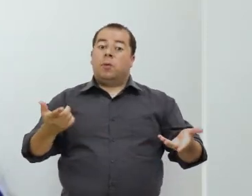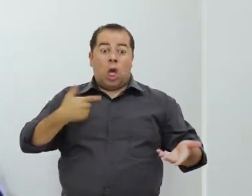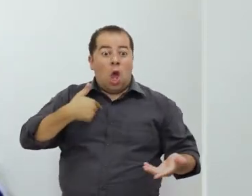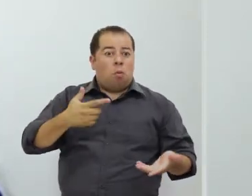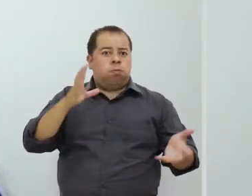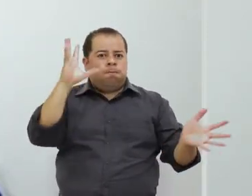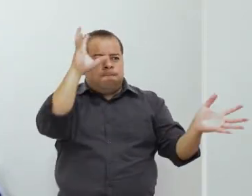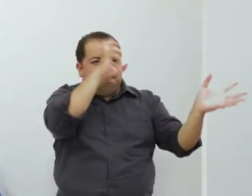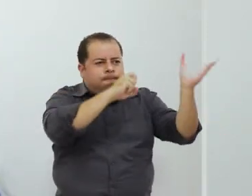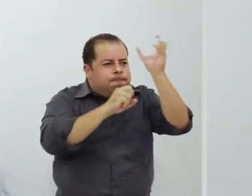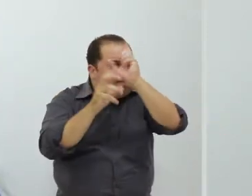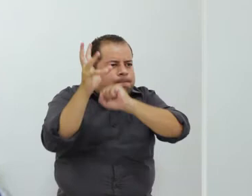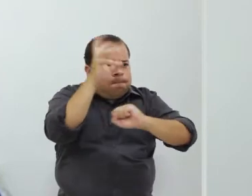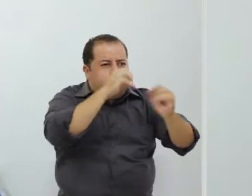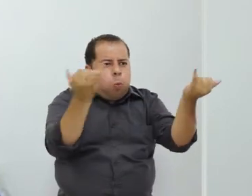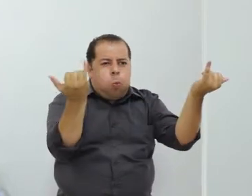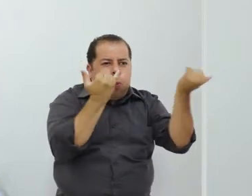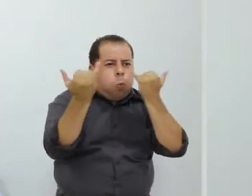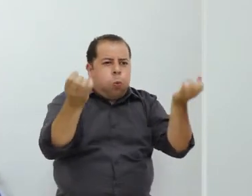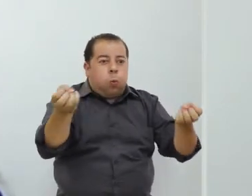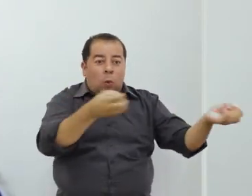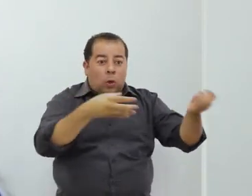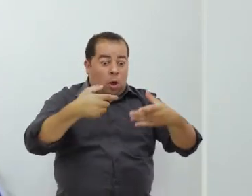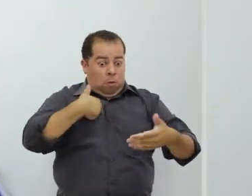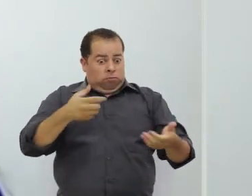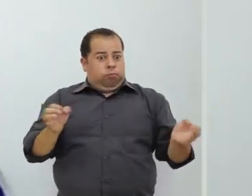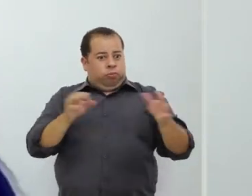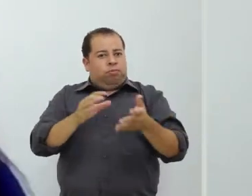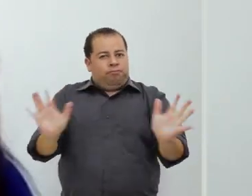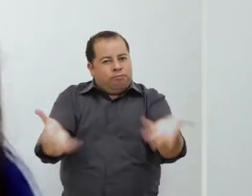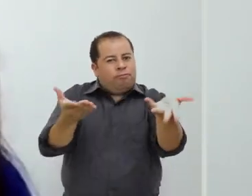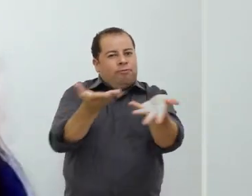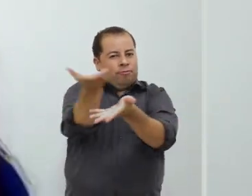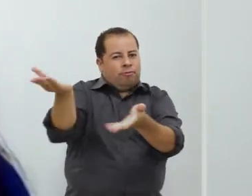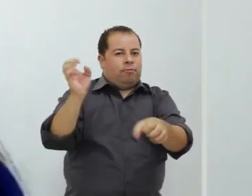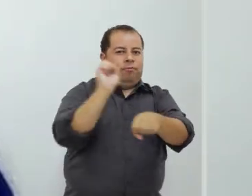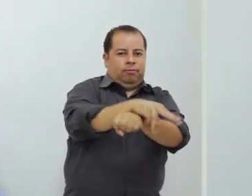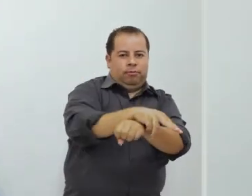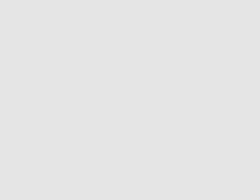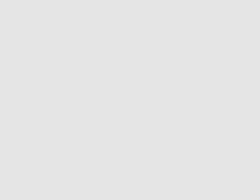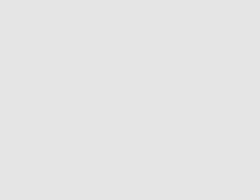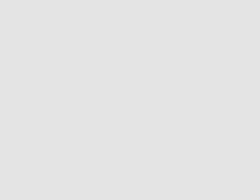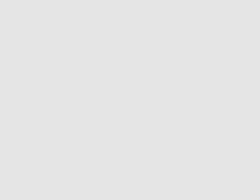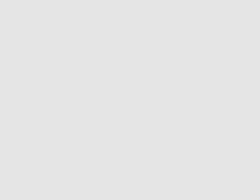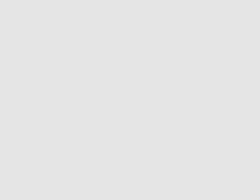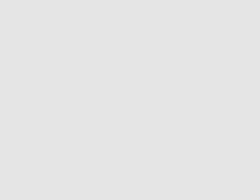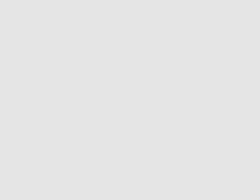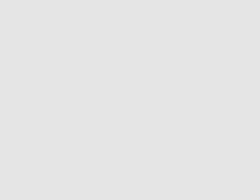realmente eu tenho aprendido e tenho me sentido mais preparada por meio dele. Eu recomendo.